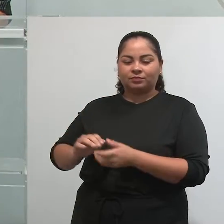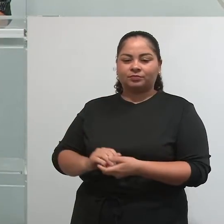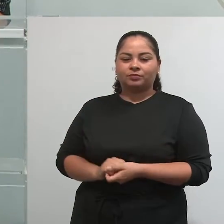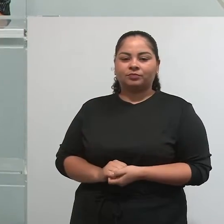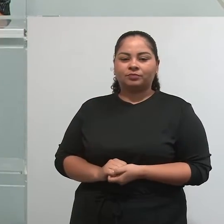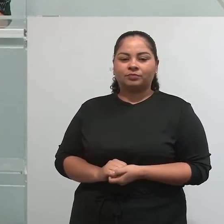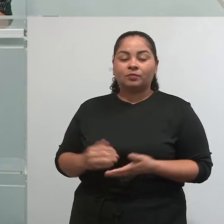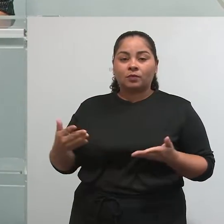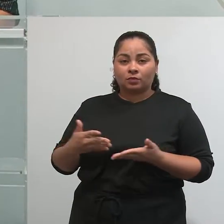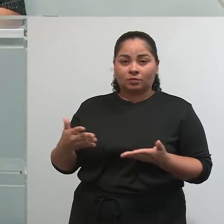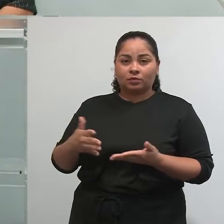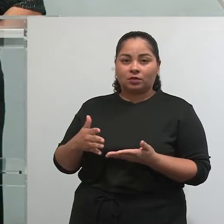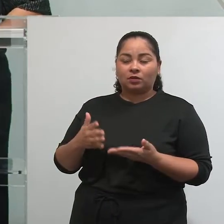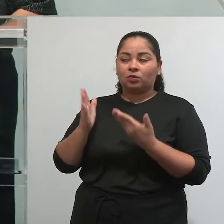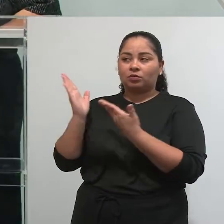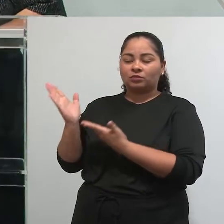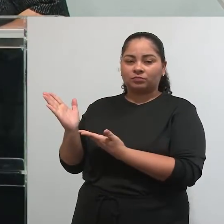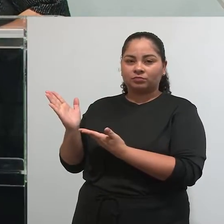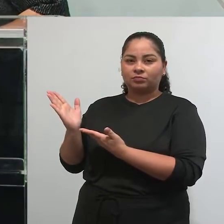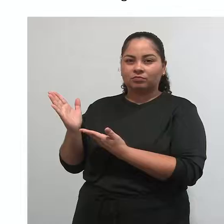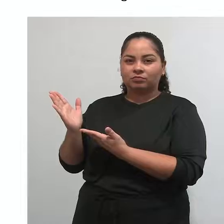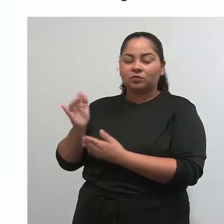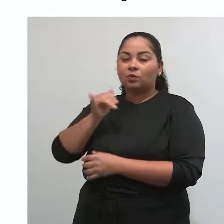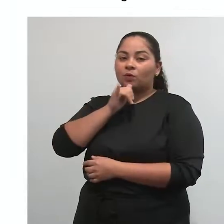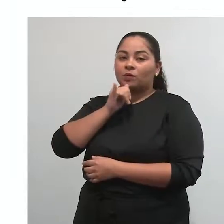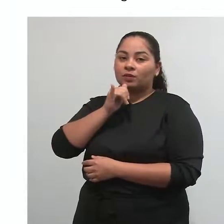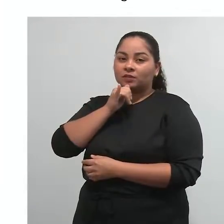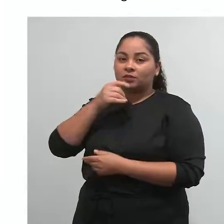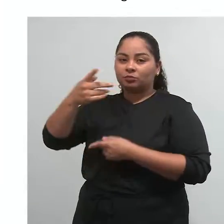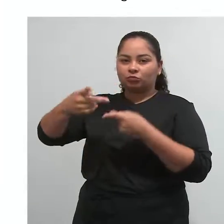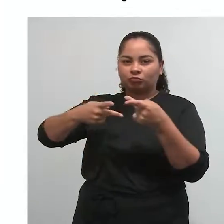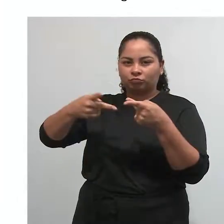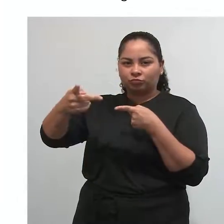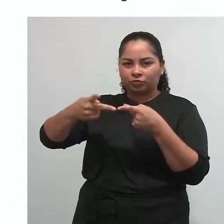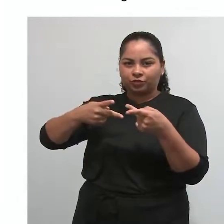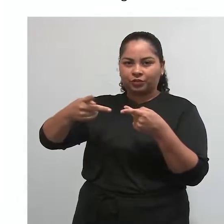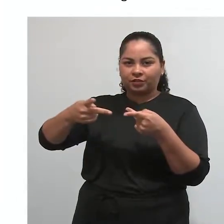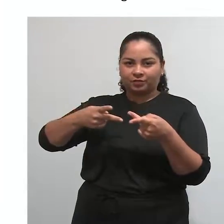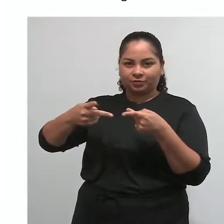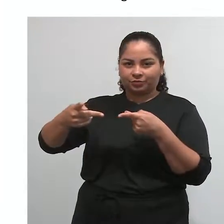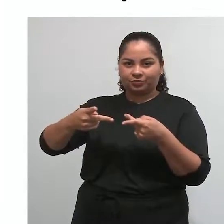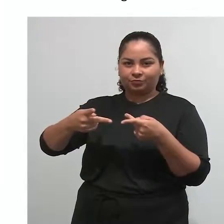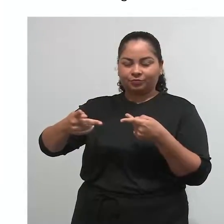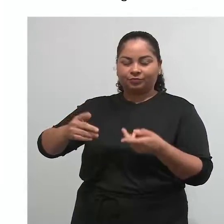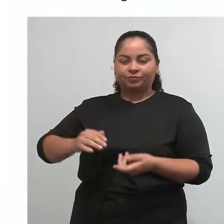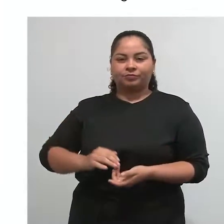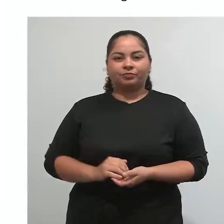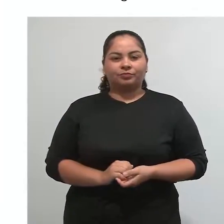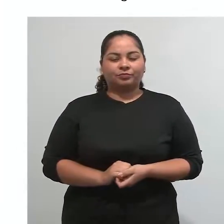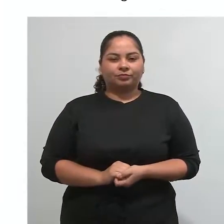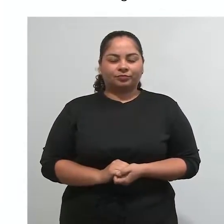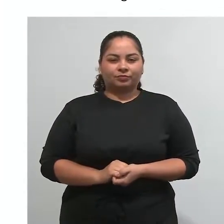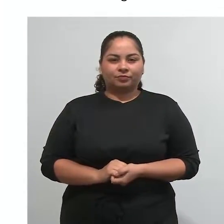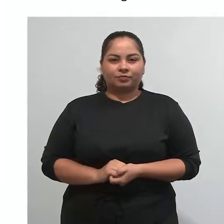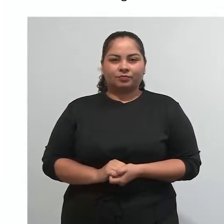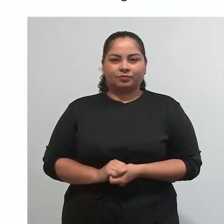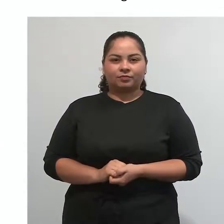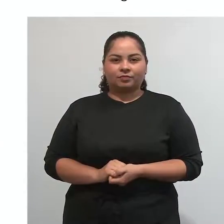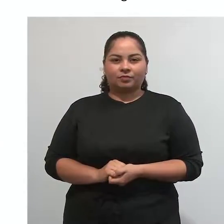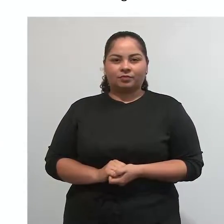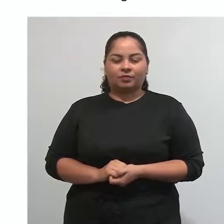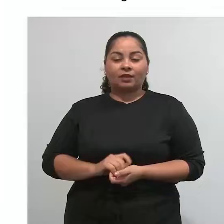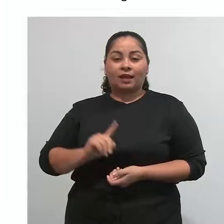modelo desse documento. E aqui nós temos um exemplo, né, de um projeto de